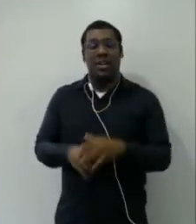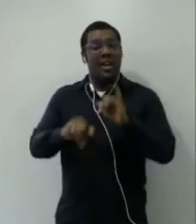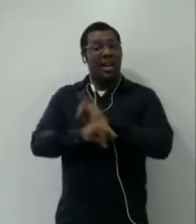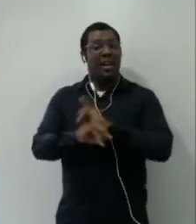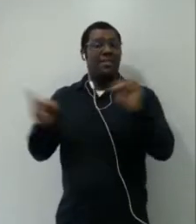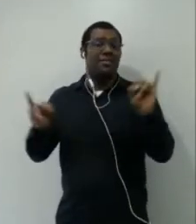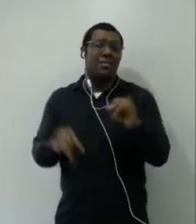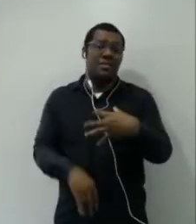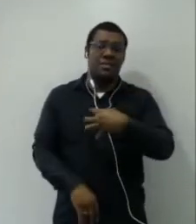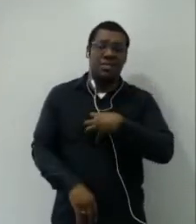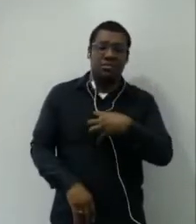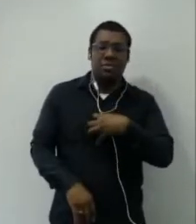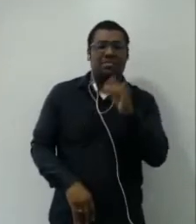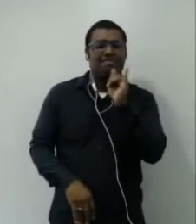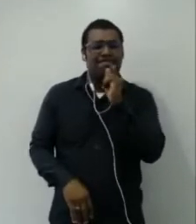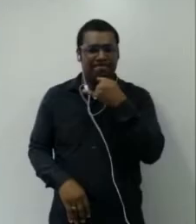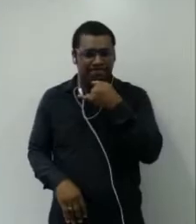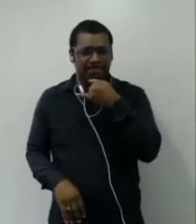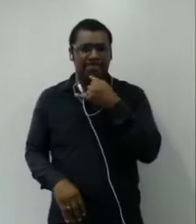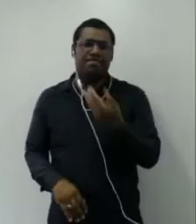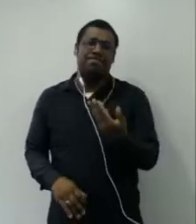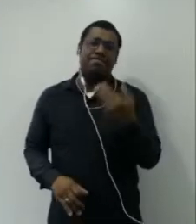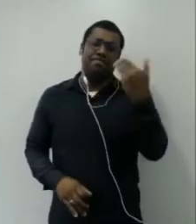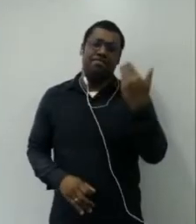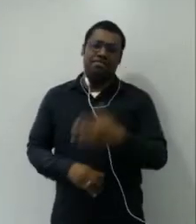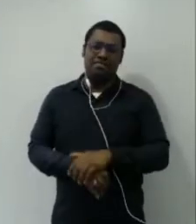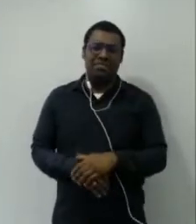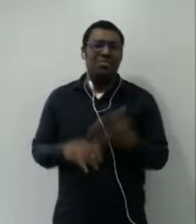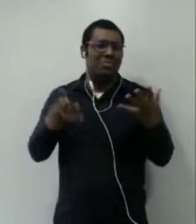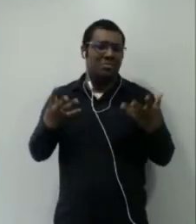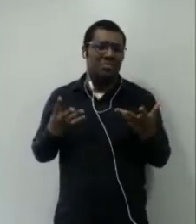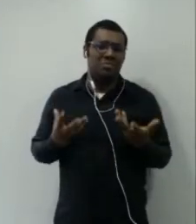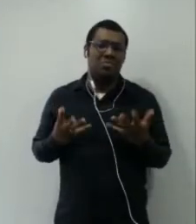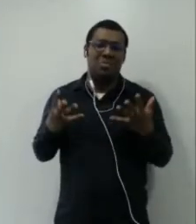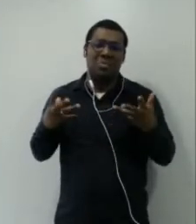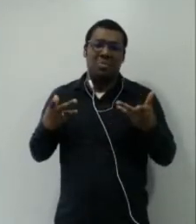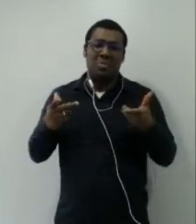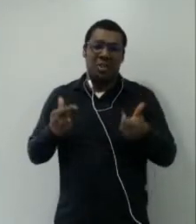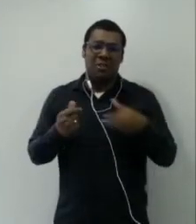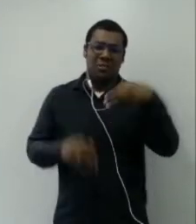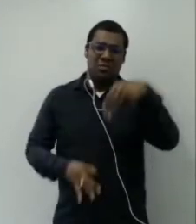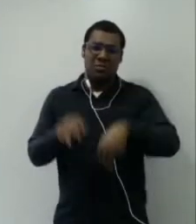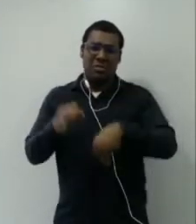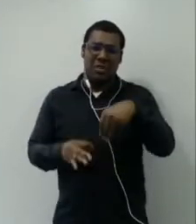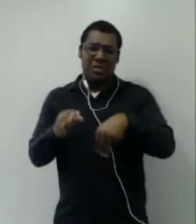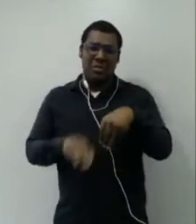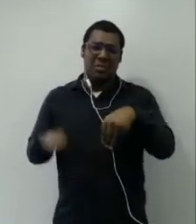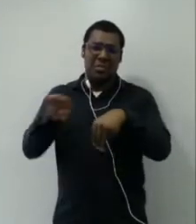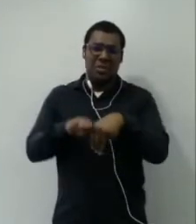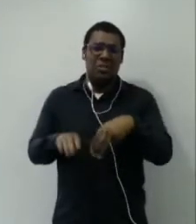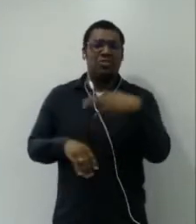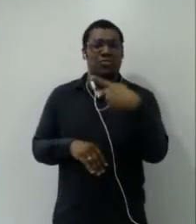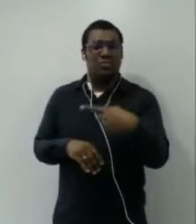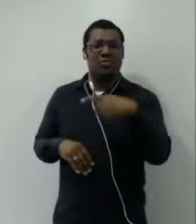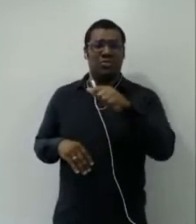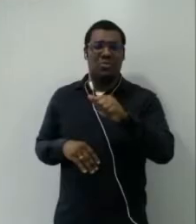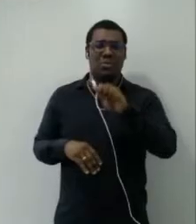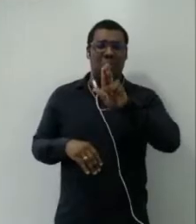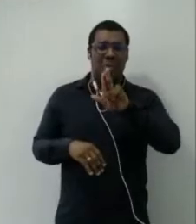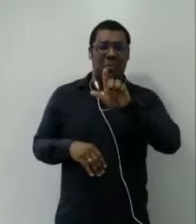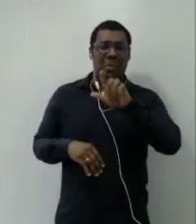com a perda do sempre querido ministro Paulo de Tarso Sanseverino.